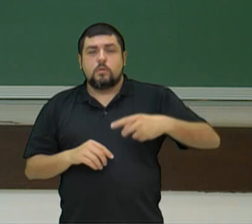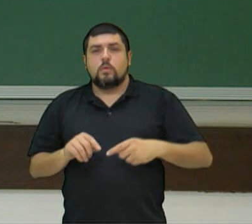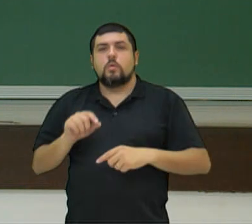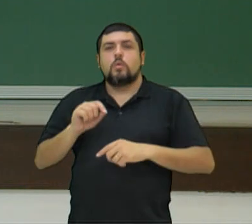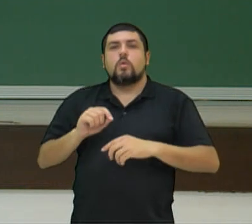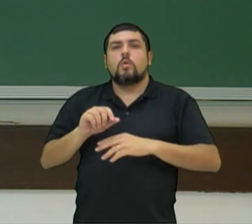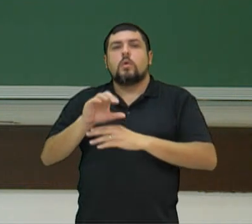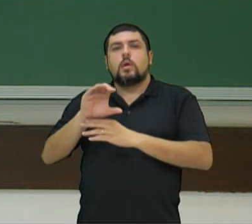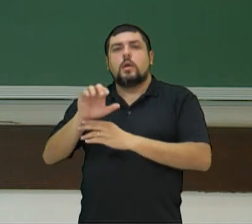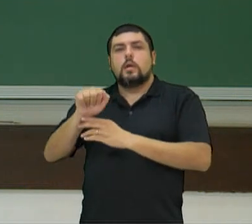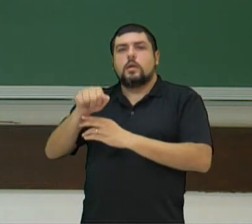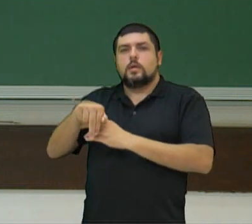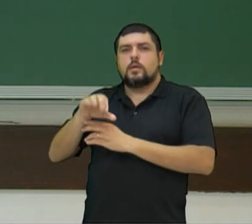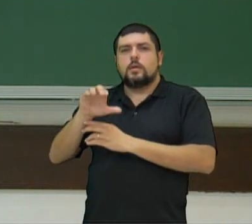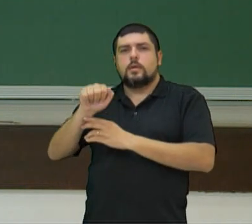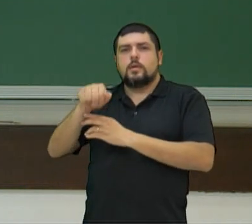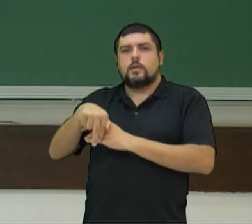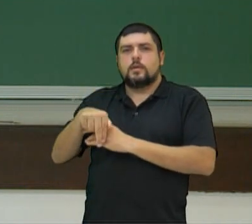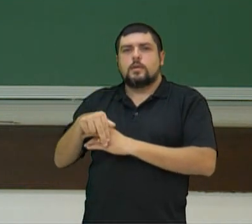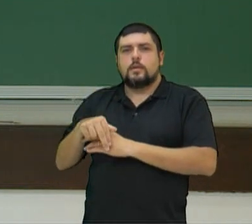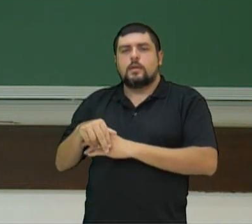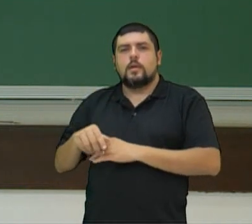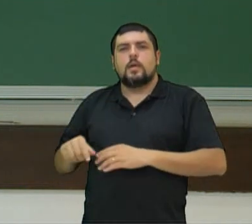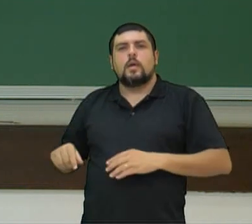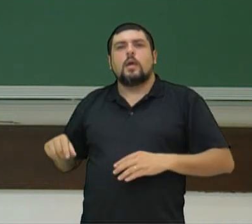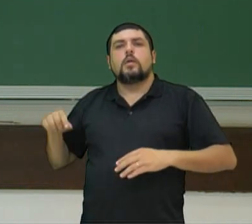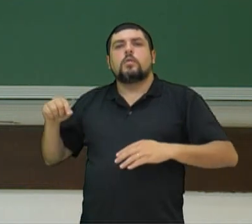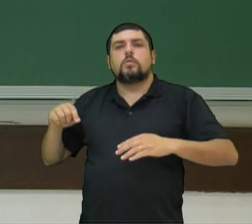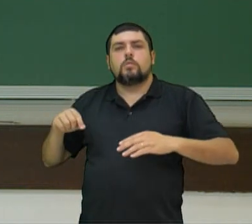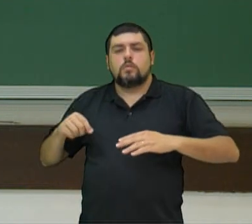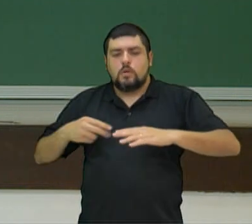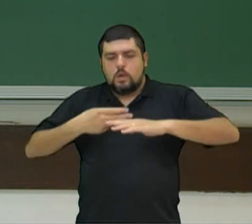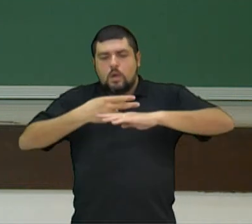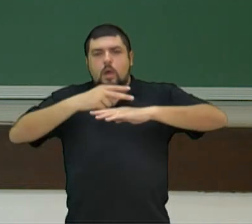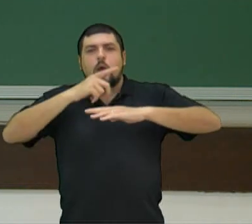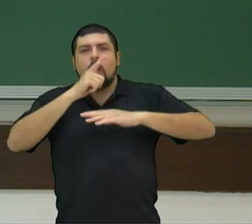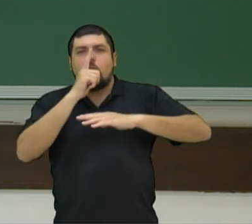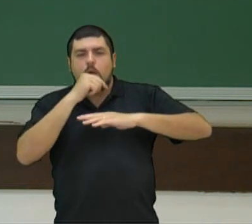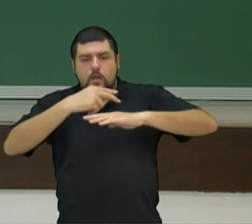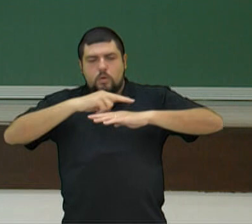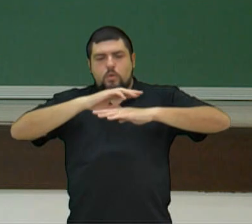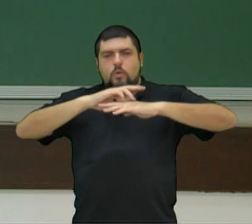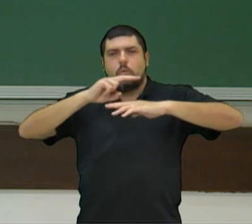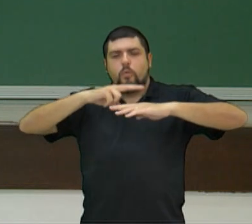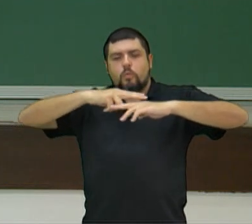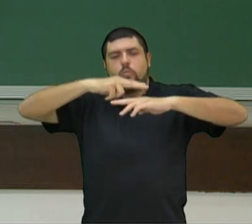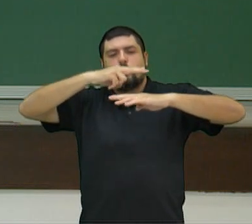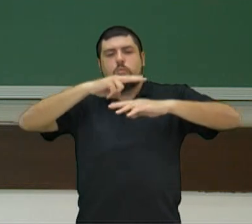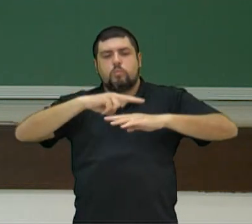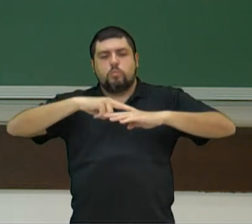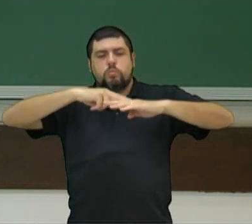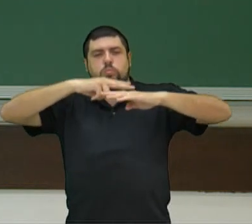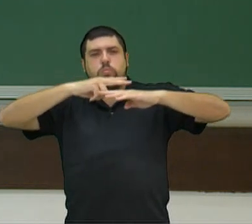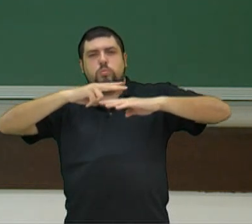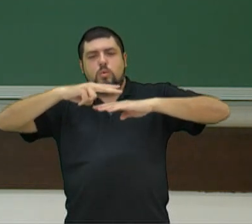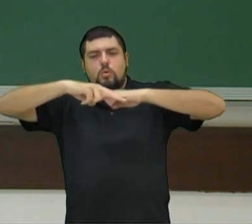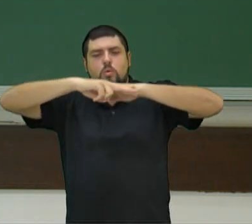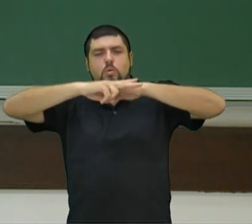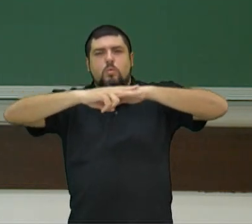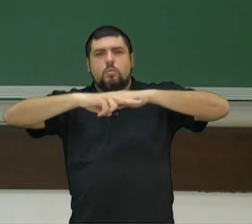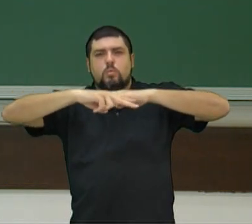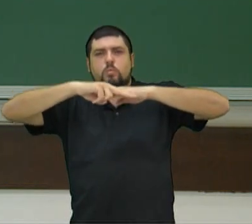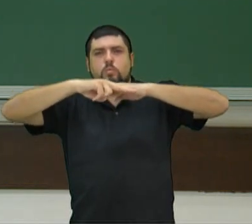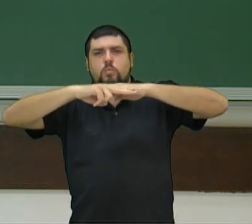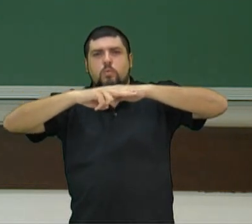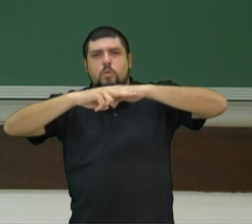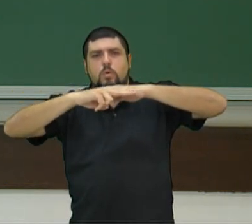O cancan, o atleta fica flutuando sobre a água, tá? E ela faz um